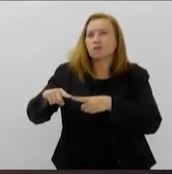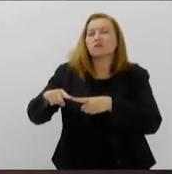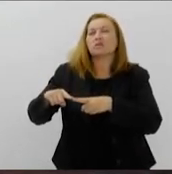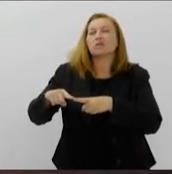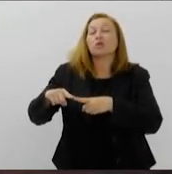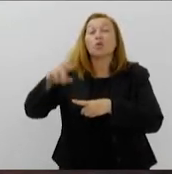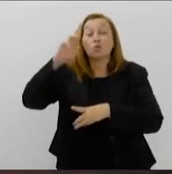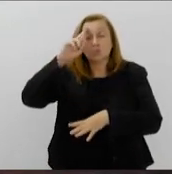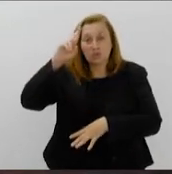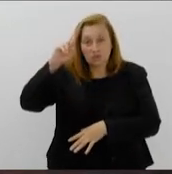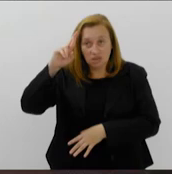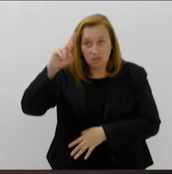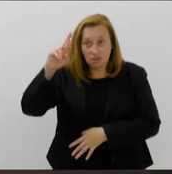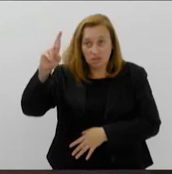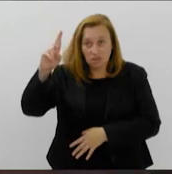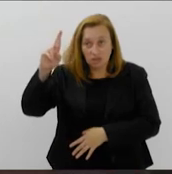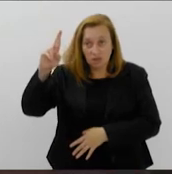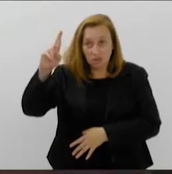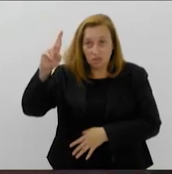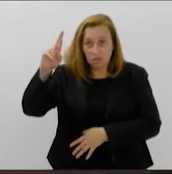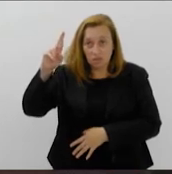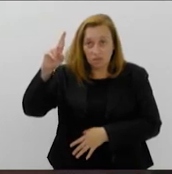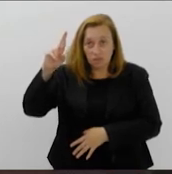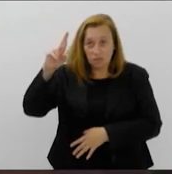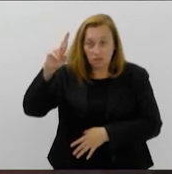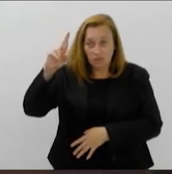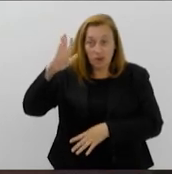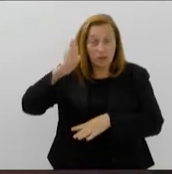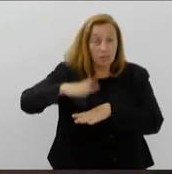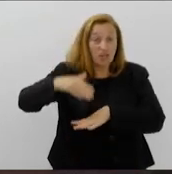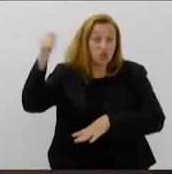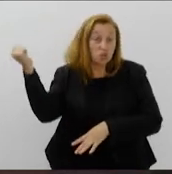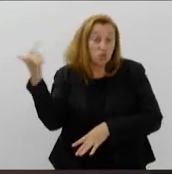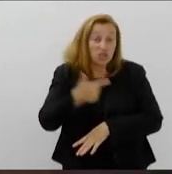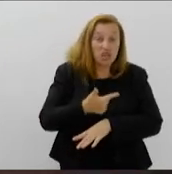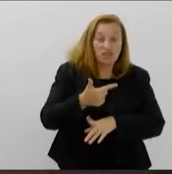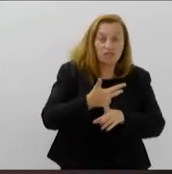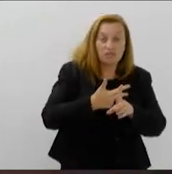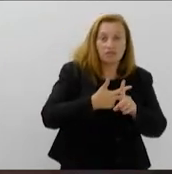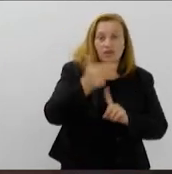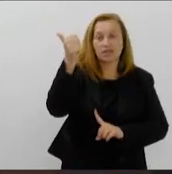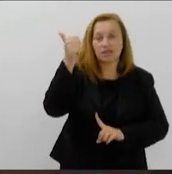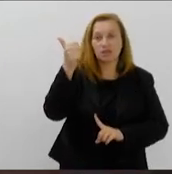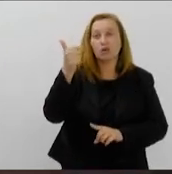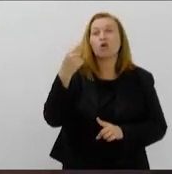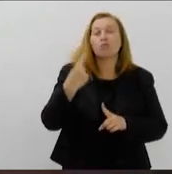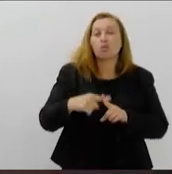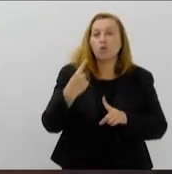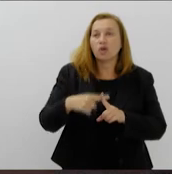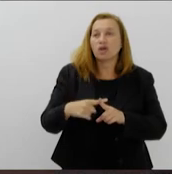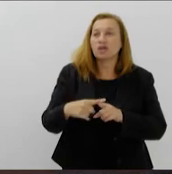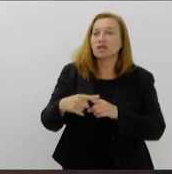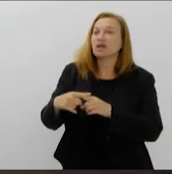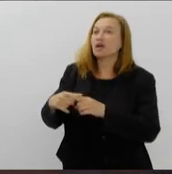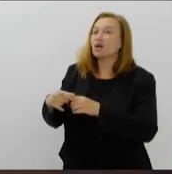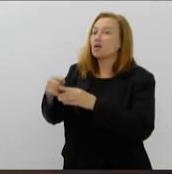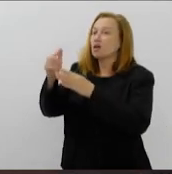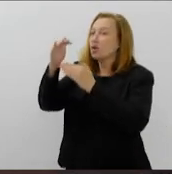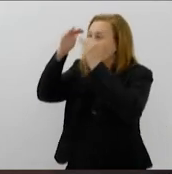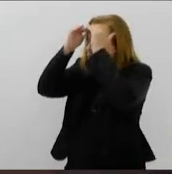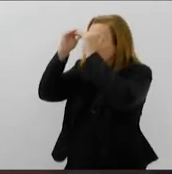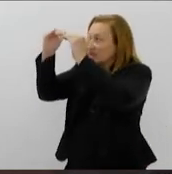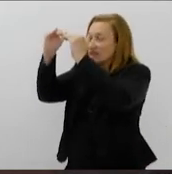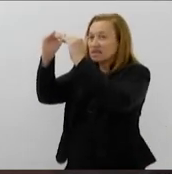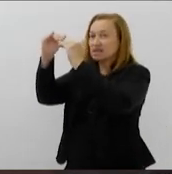o Senhor é mais do que vencedor, porque está sendo fiel a